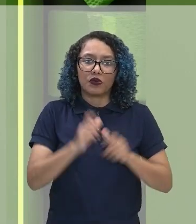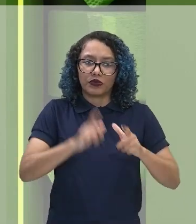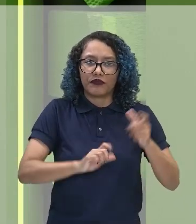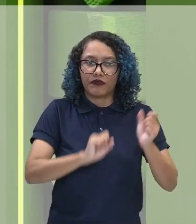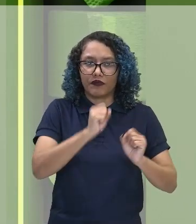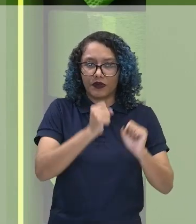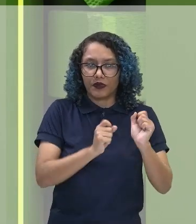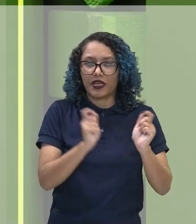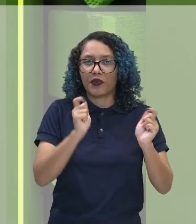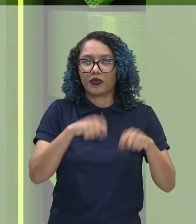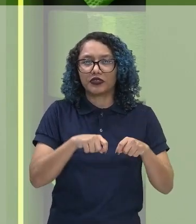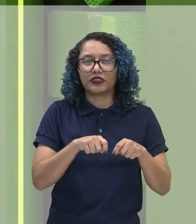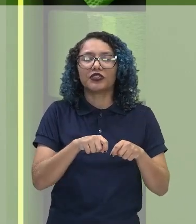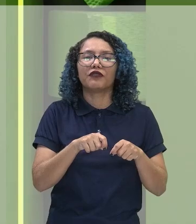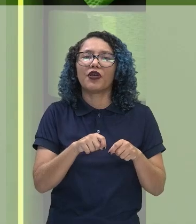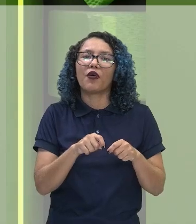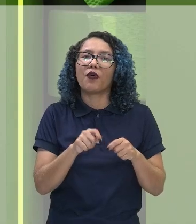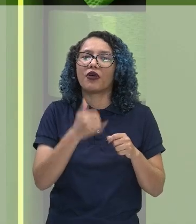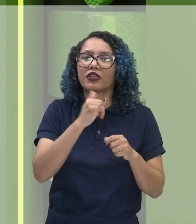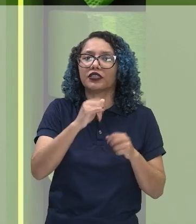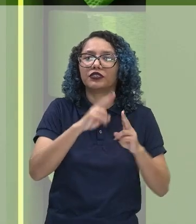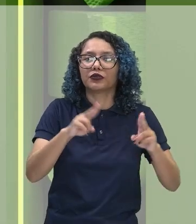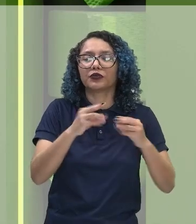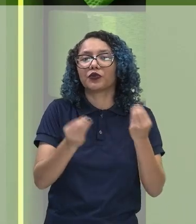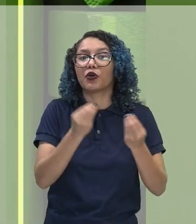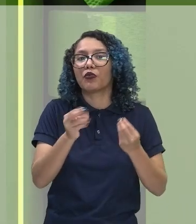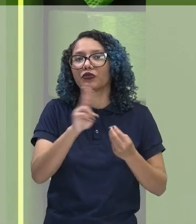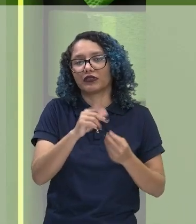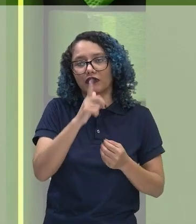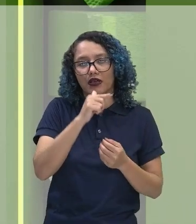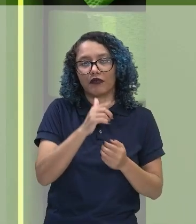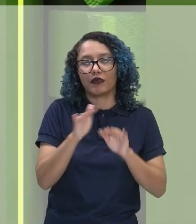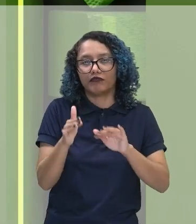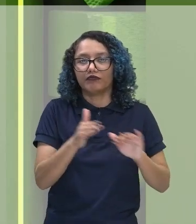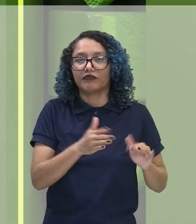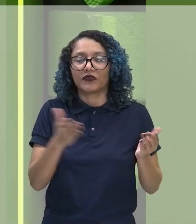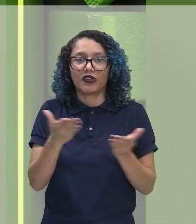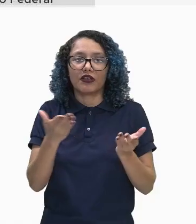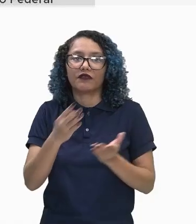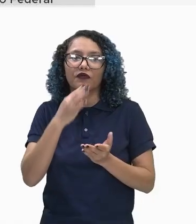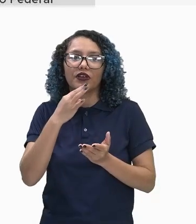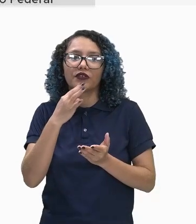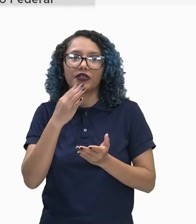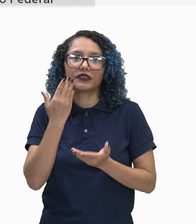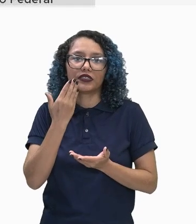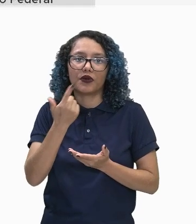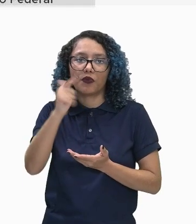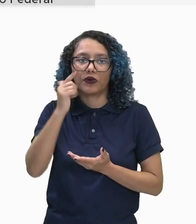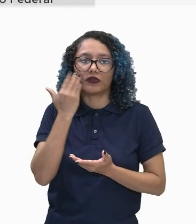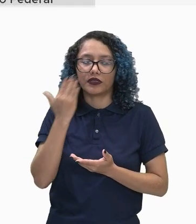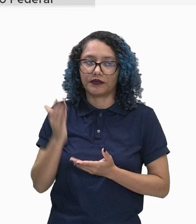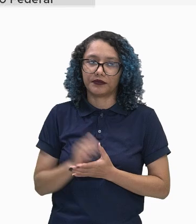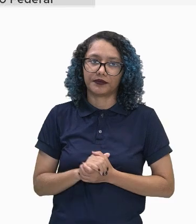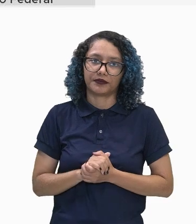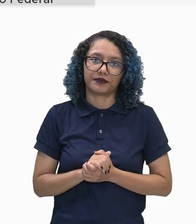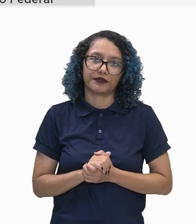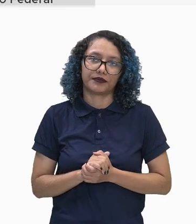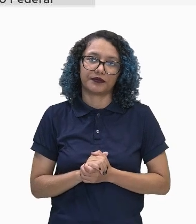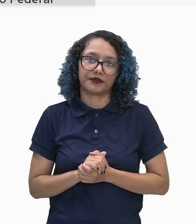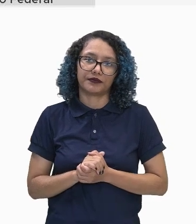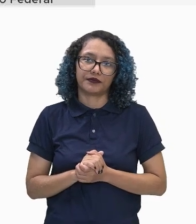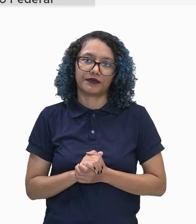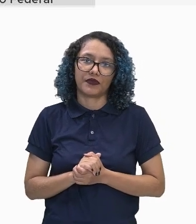eletricidade a partir do movimento da água, e a gente vai conhecer um pouquinho sobre as termoelétricas. Observe aí que as